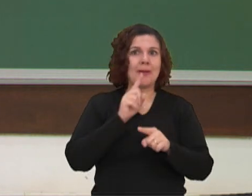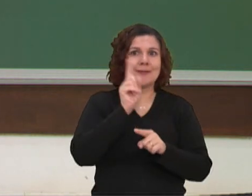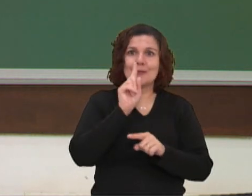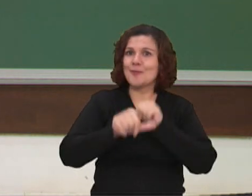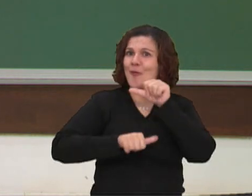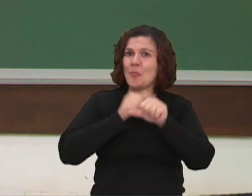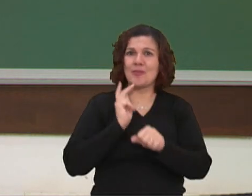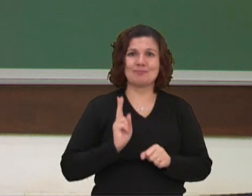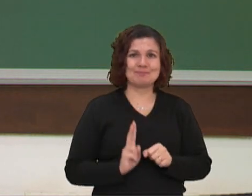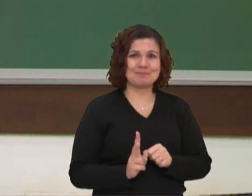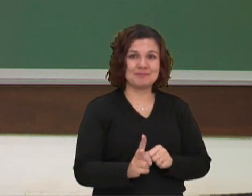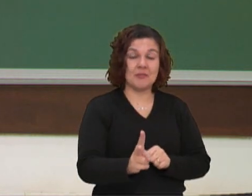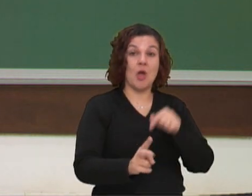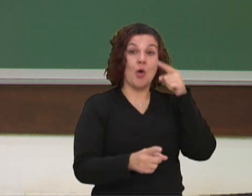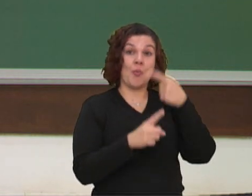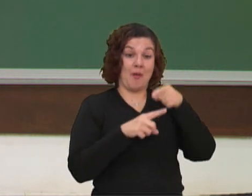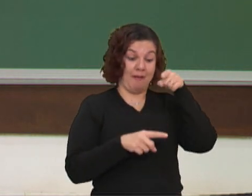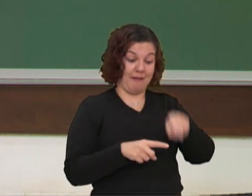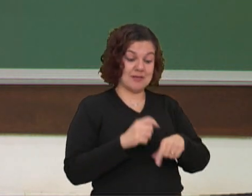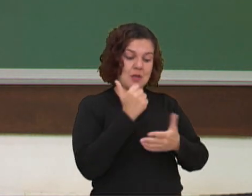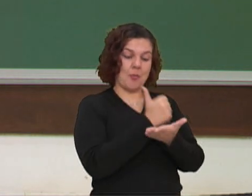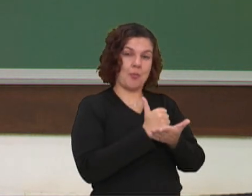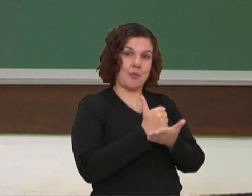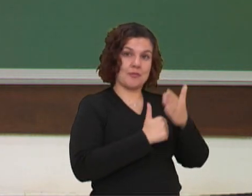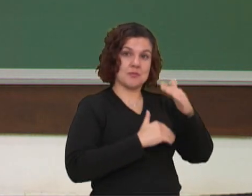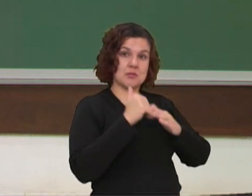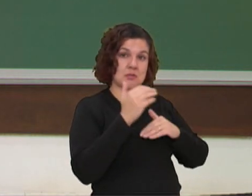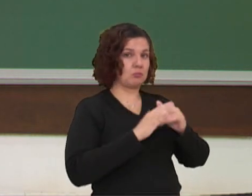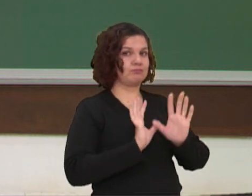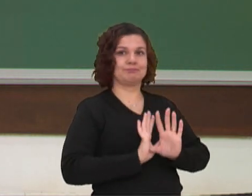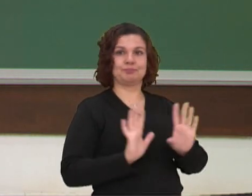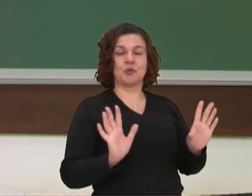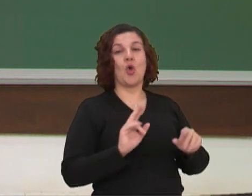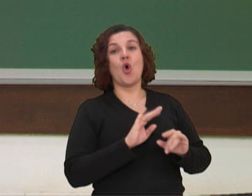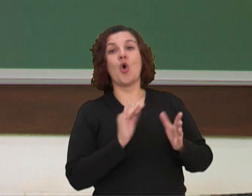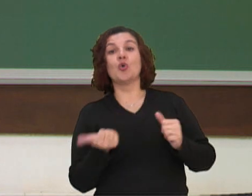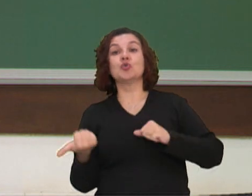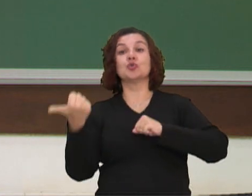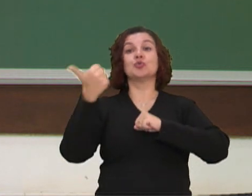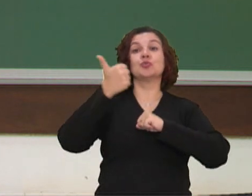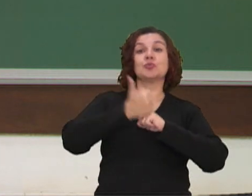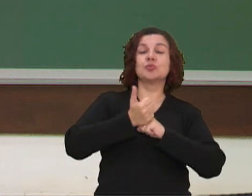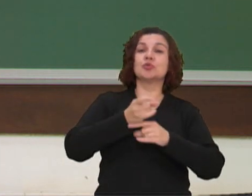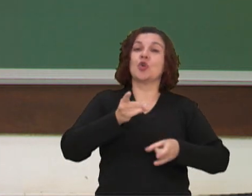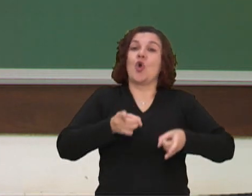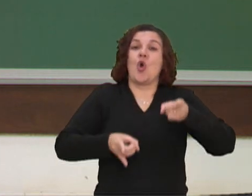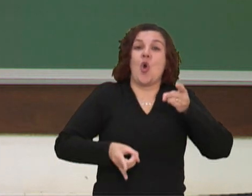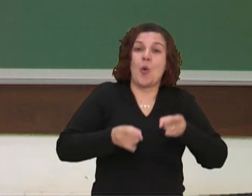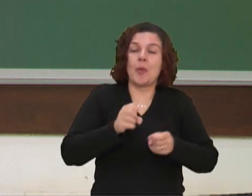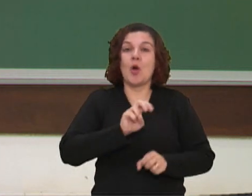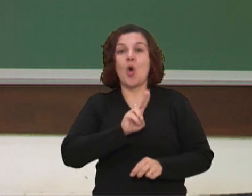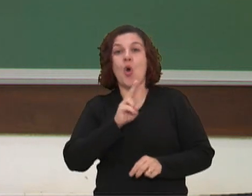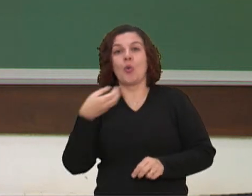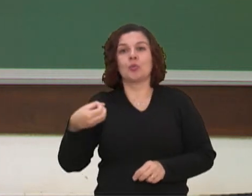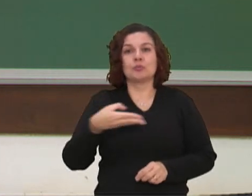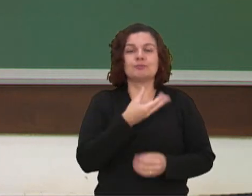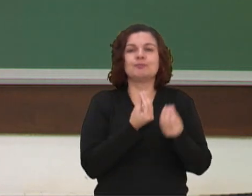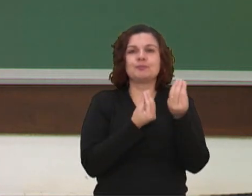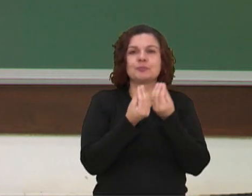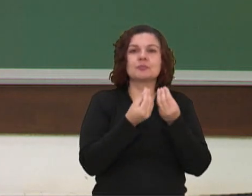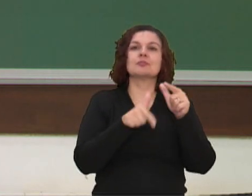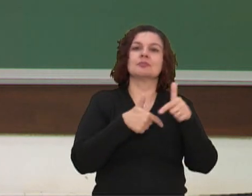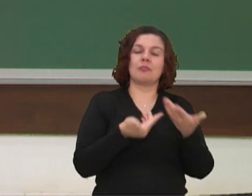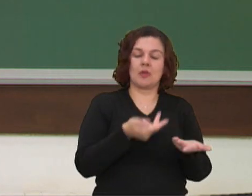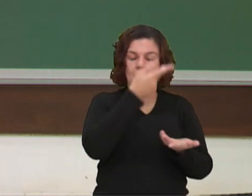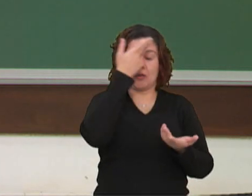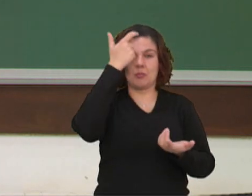aquela atividade que ela desenvolvia não vai existir mais. Ou foi substituída pelo robô, pela máquina, ou por uma nova forma, e aí